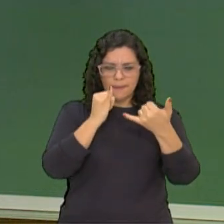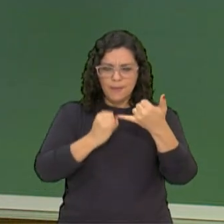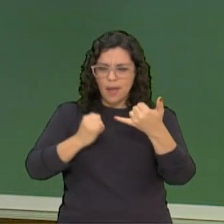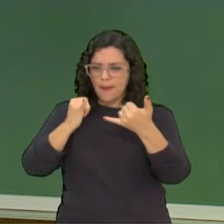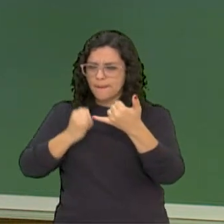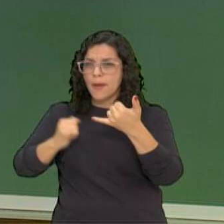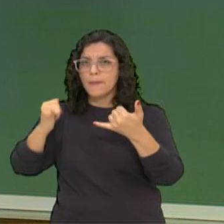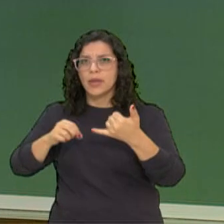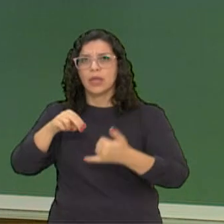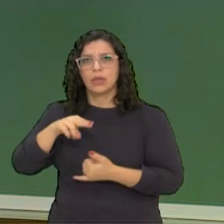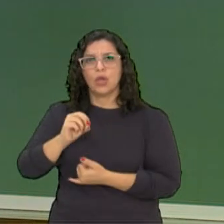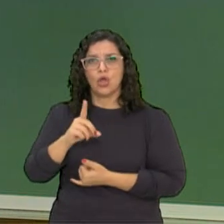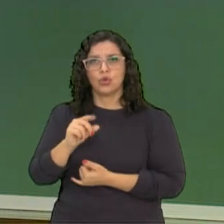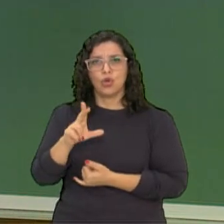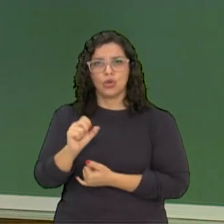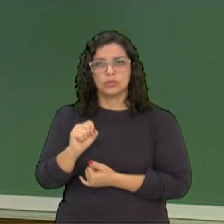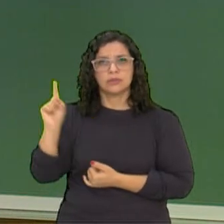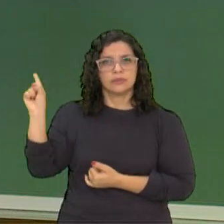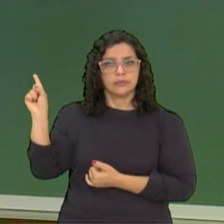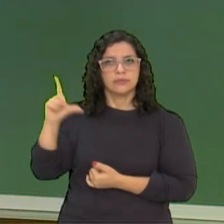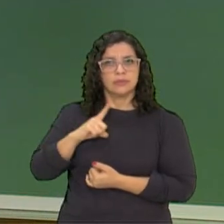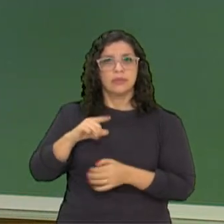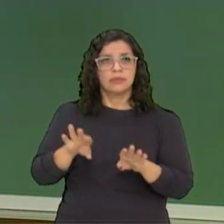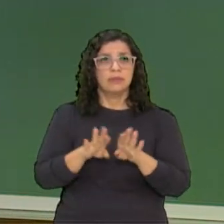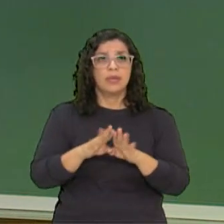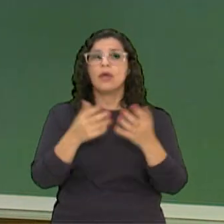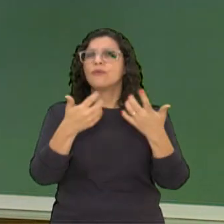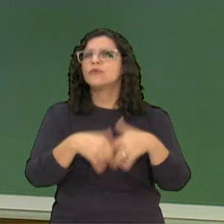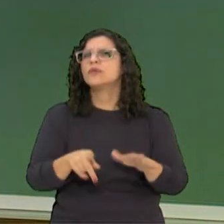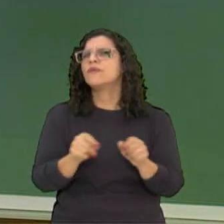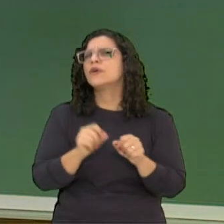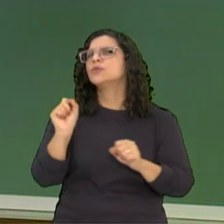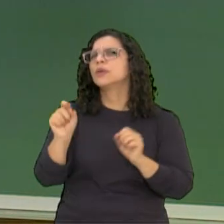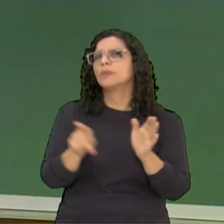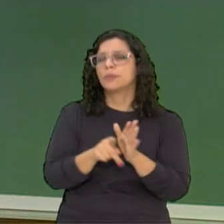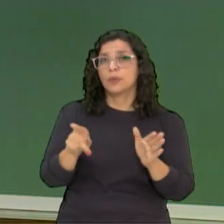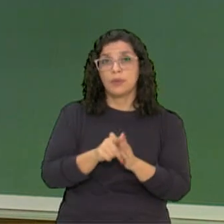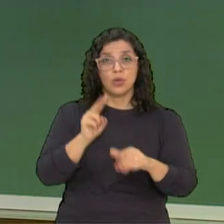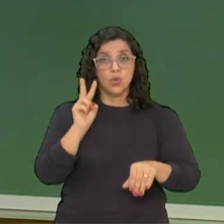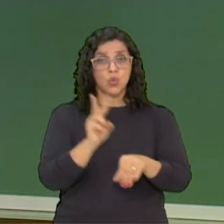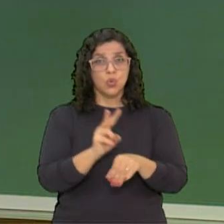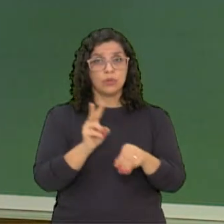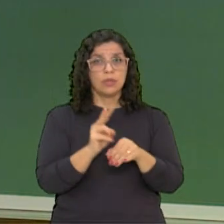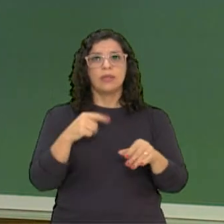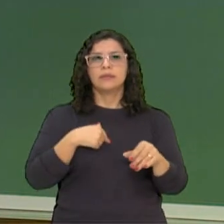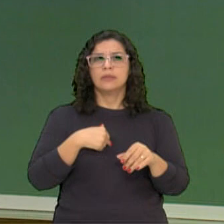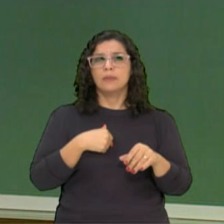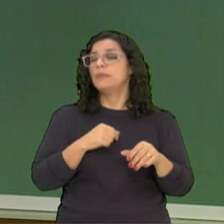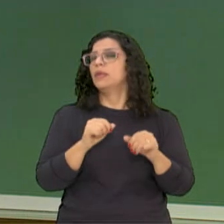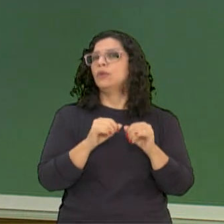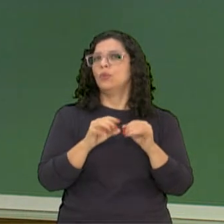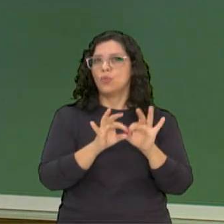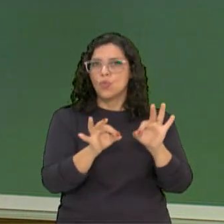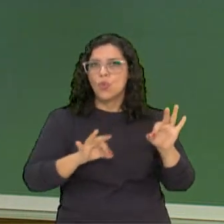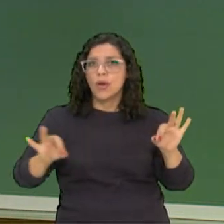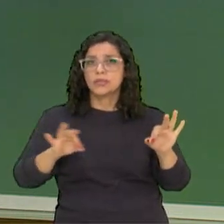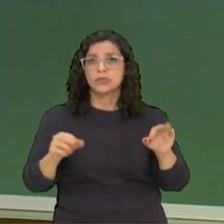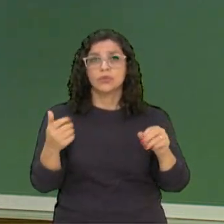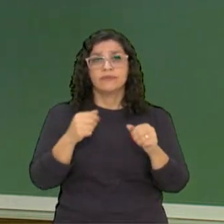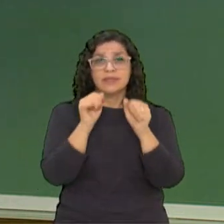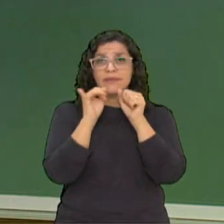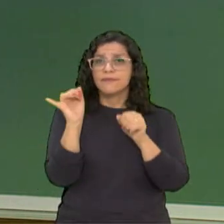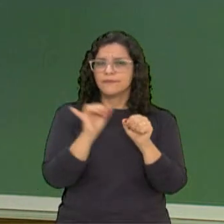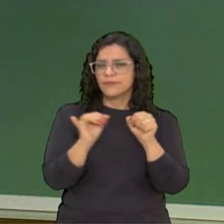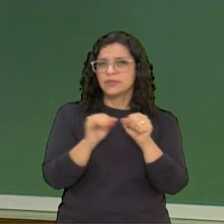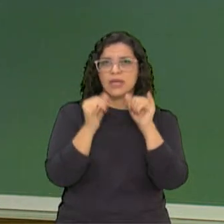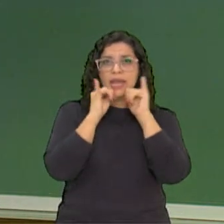gente vai chamar de nódulos de Ranvier. Função dessa bainha é proteger o axônio e acelerar a velocidade do impulso nervoso, que em